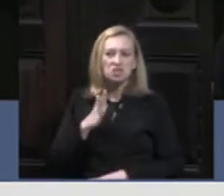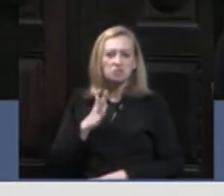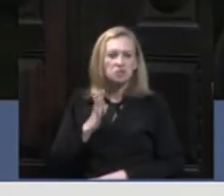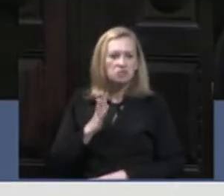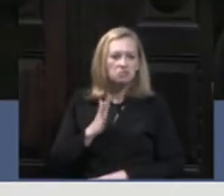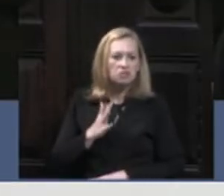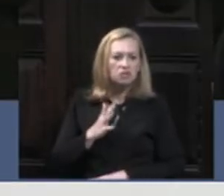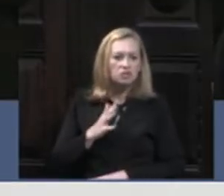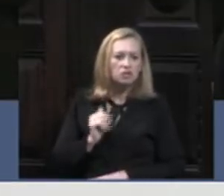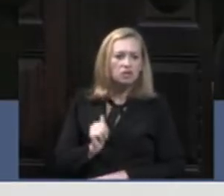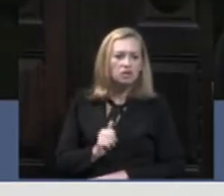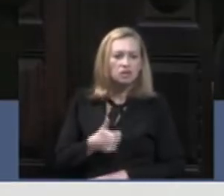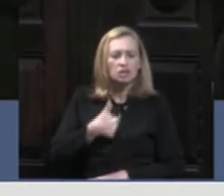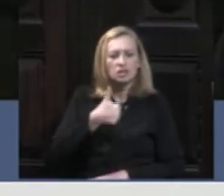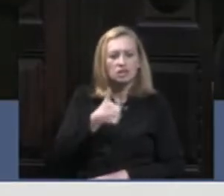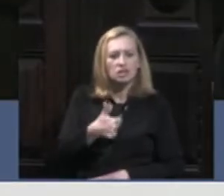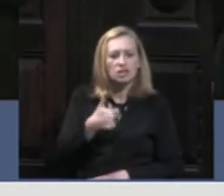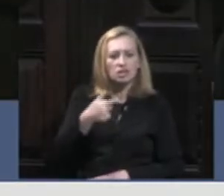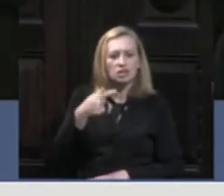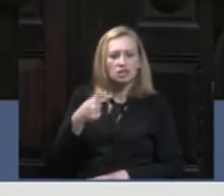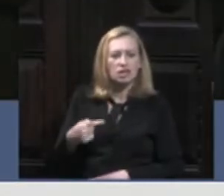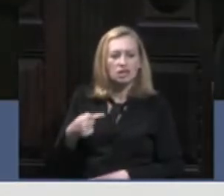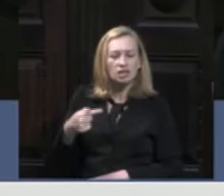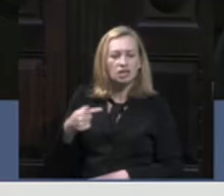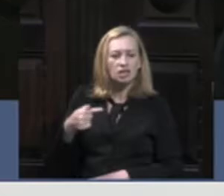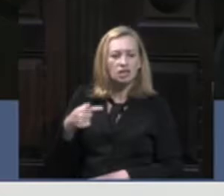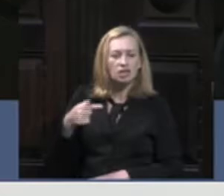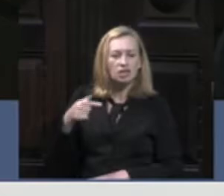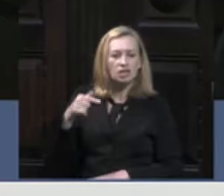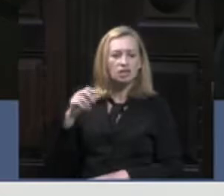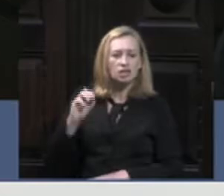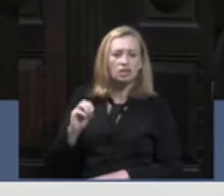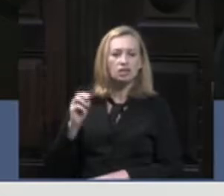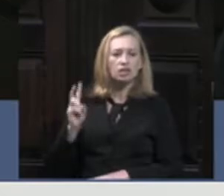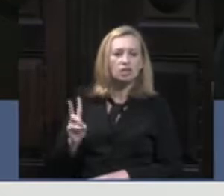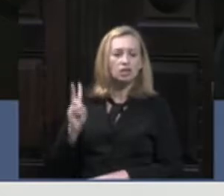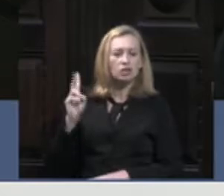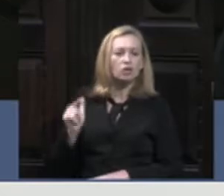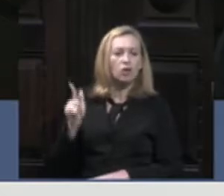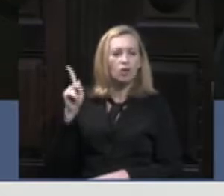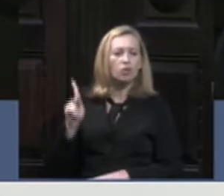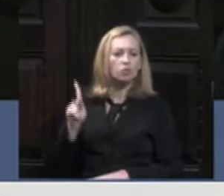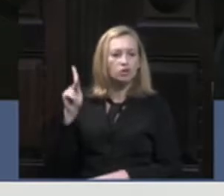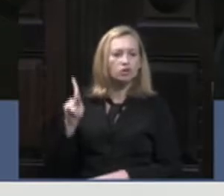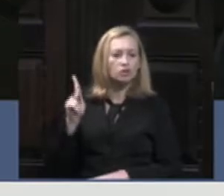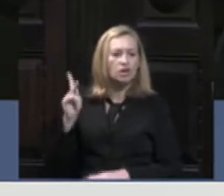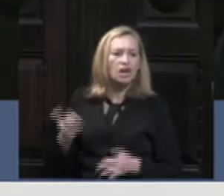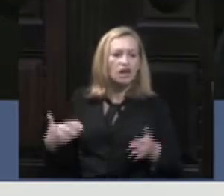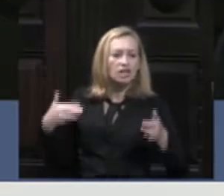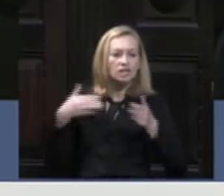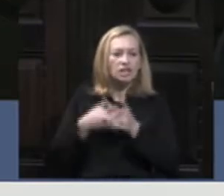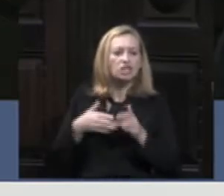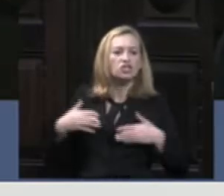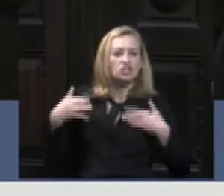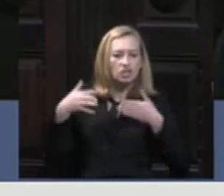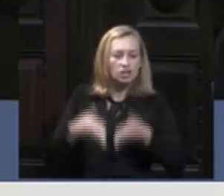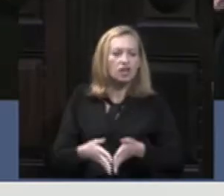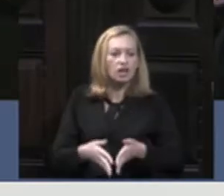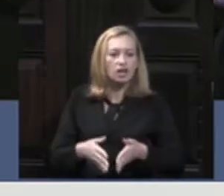aproximadamente 170 e tantos quilômetros até chegar na região